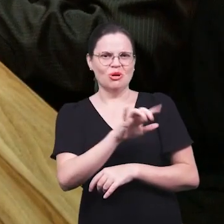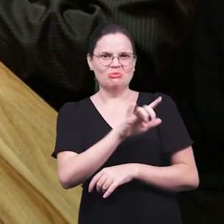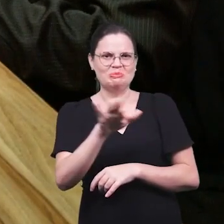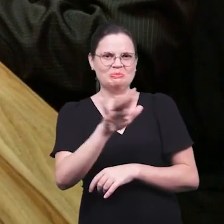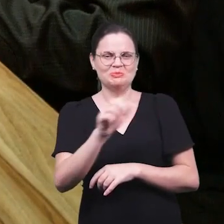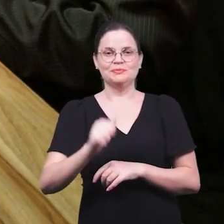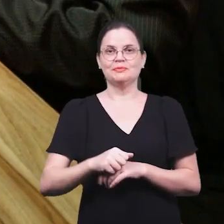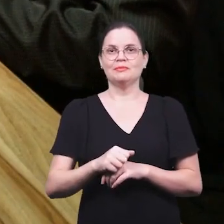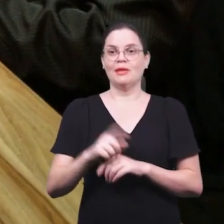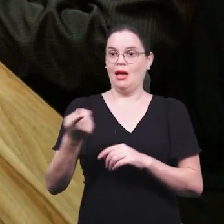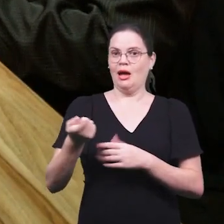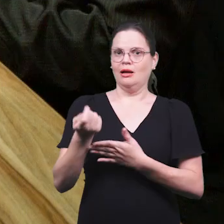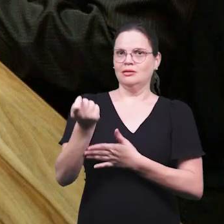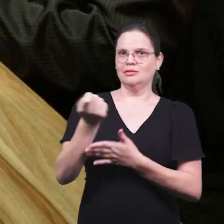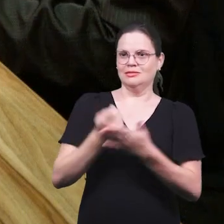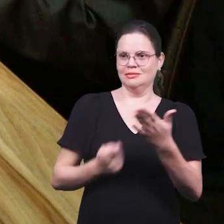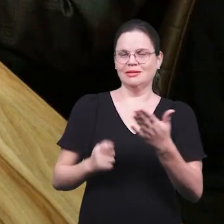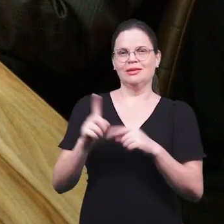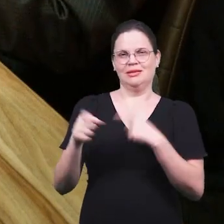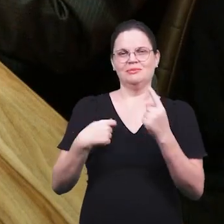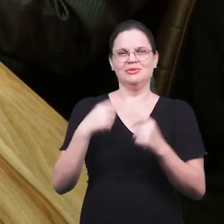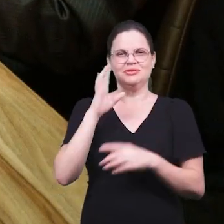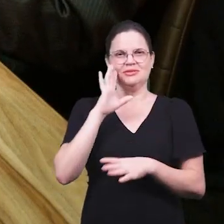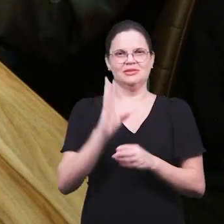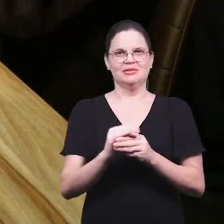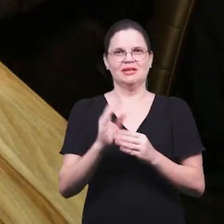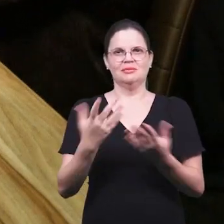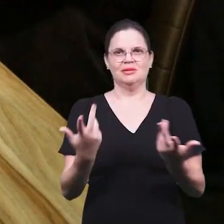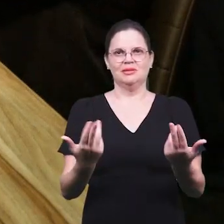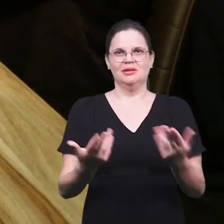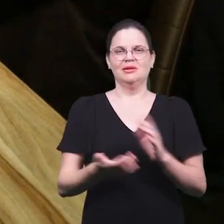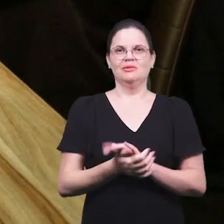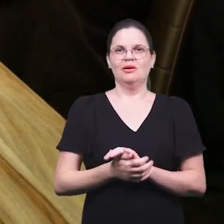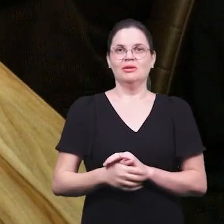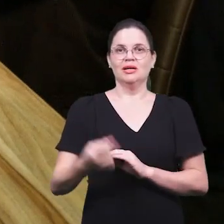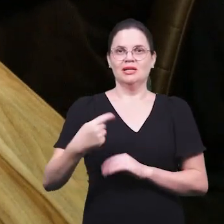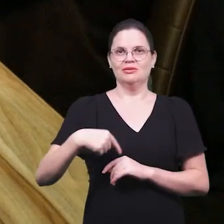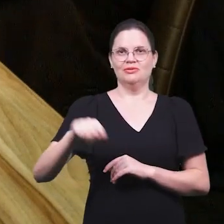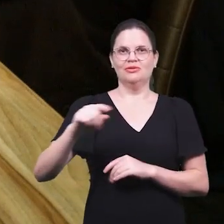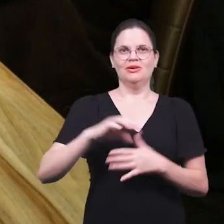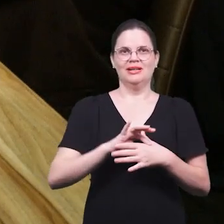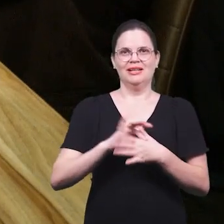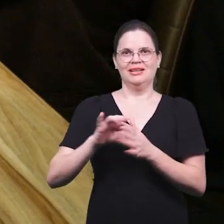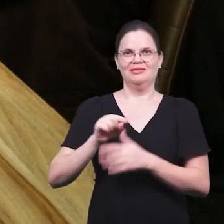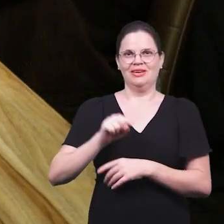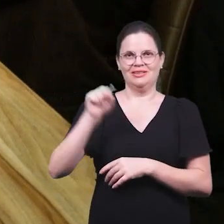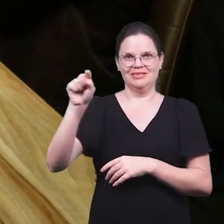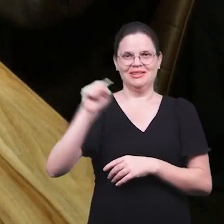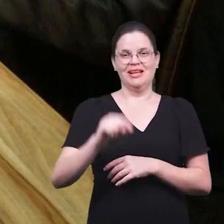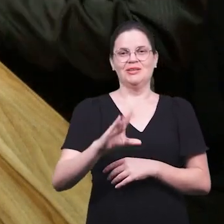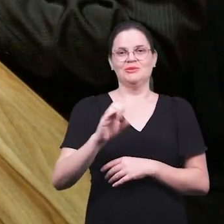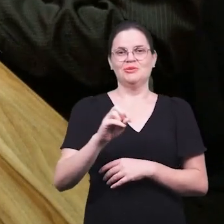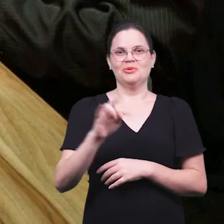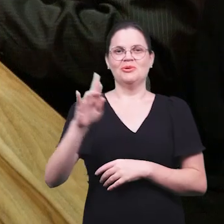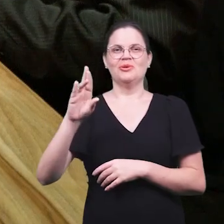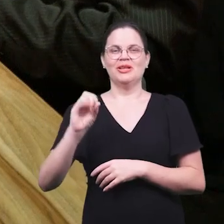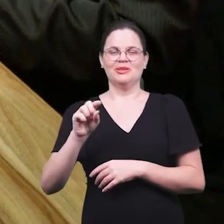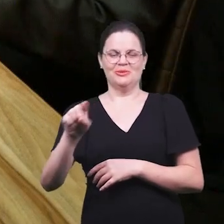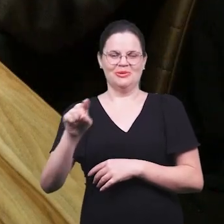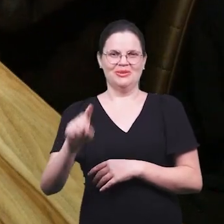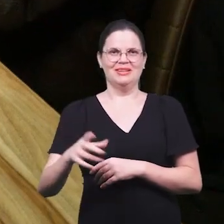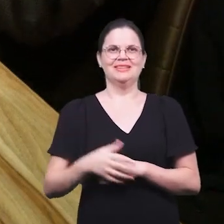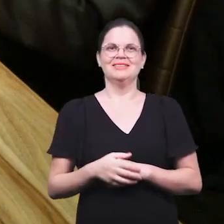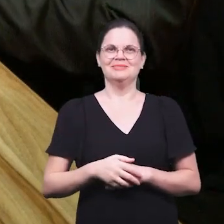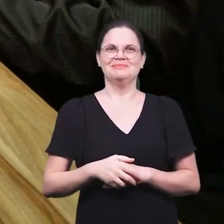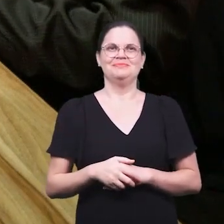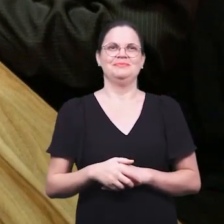Accountability. Glória a Deus. Accountability foi o tema da redação, que foi a redação que nós falaremos sobre ela mais à frente, né? Que